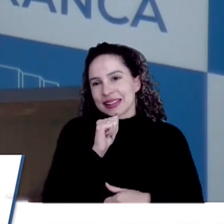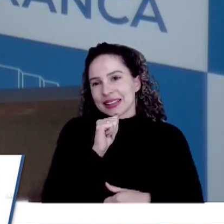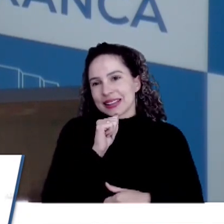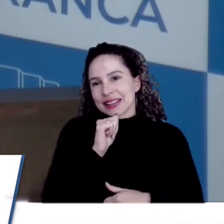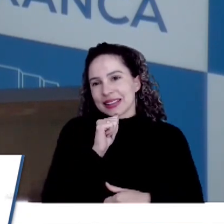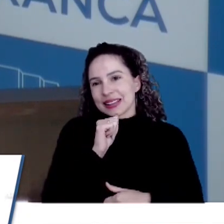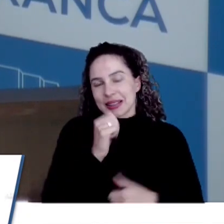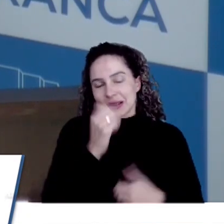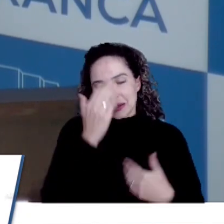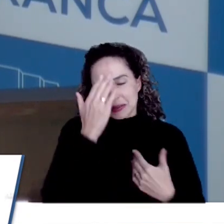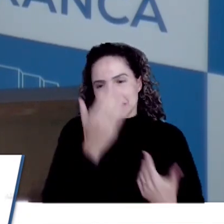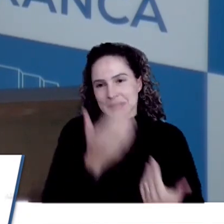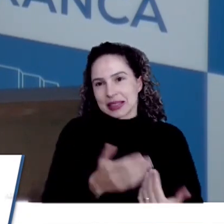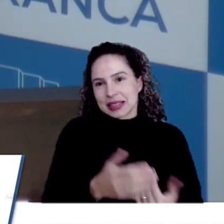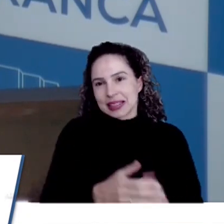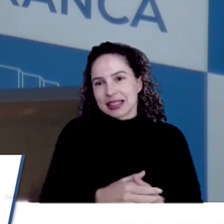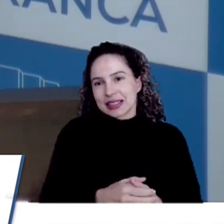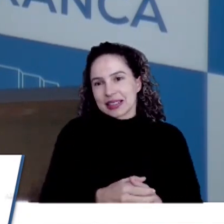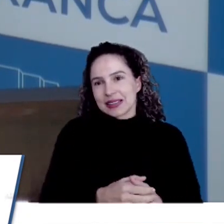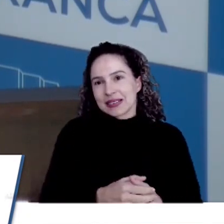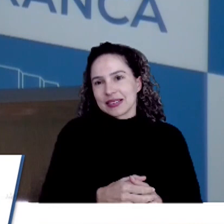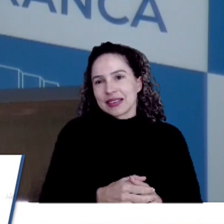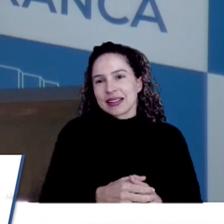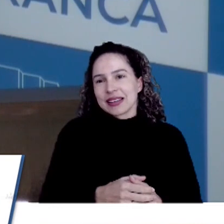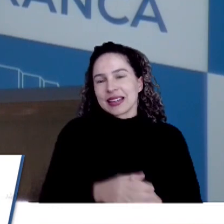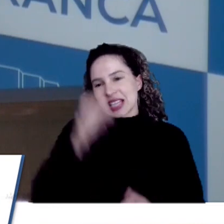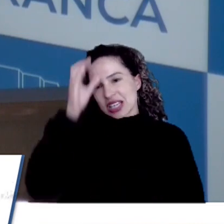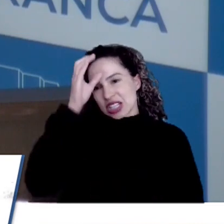Muito obrigado, tia Ivone.